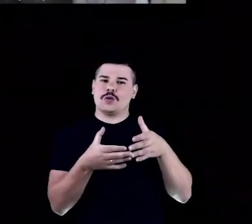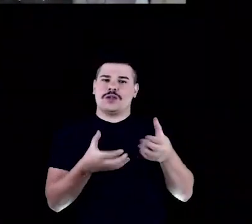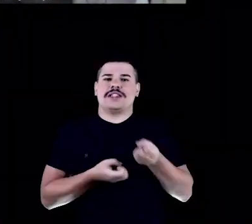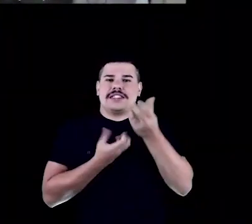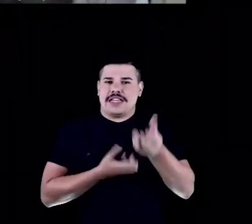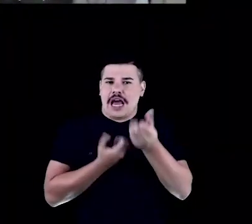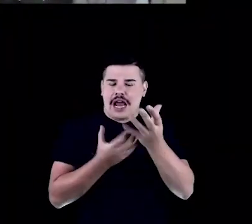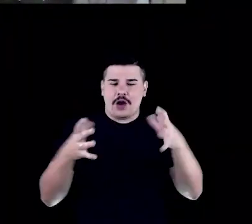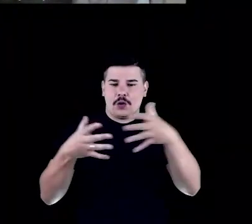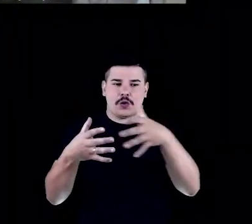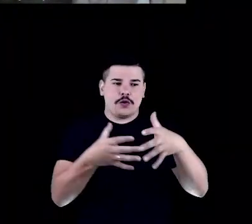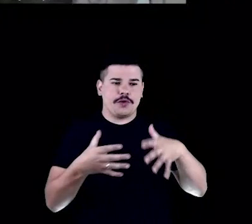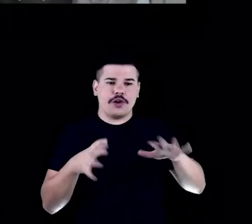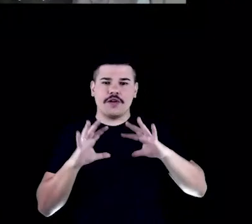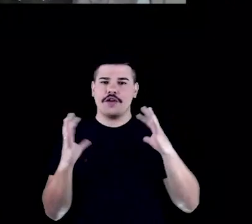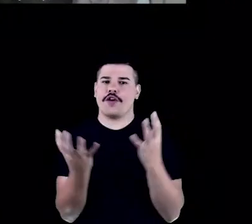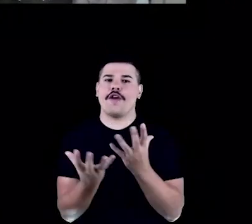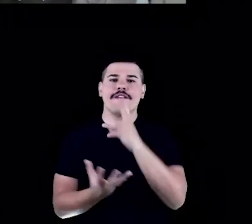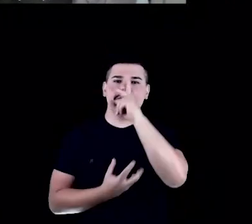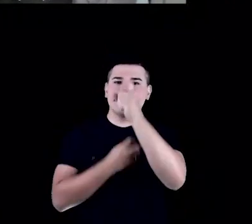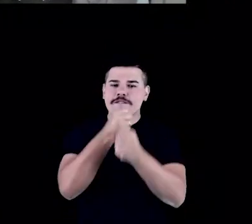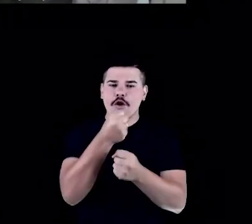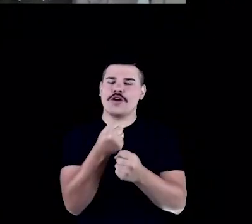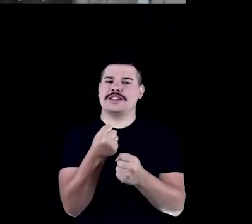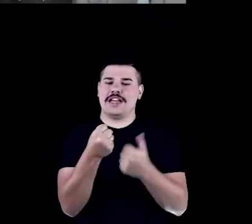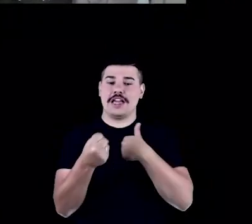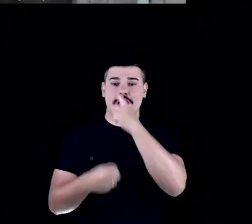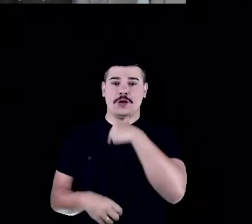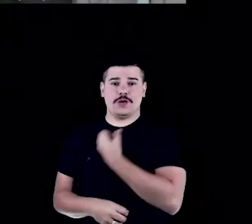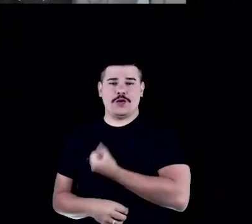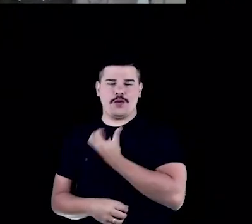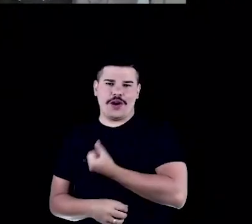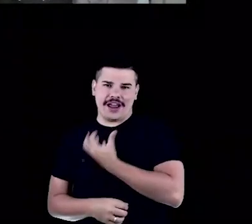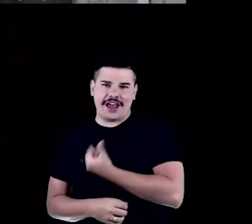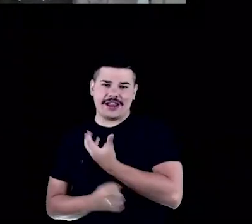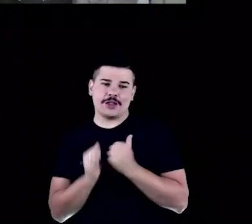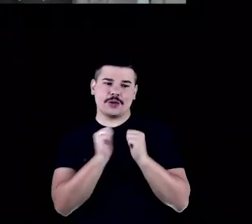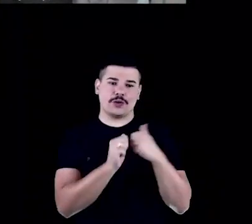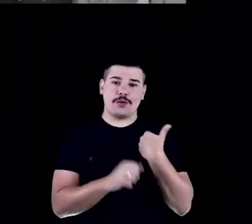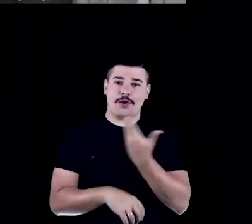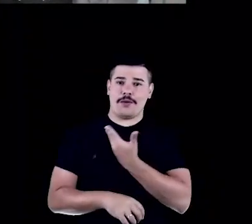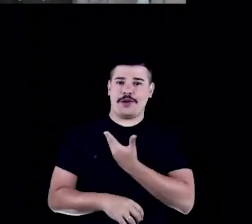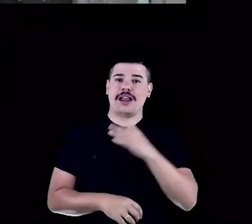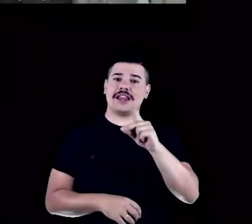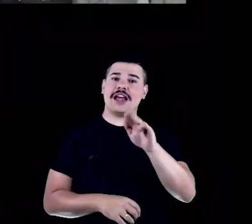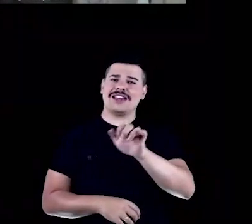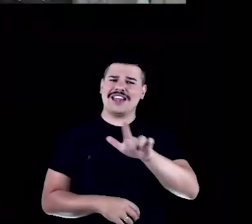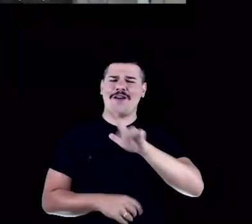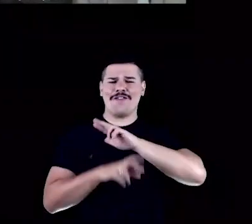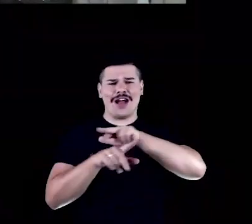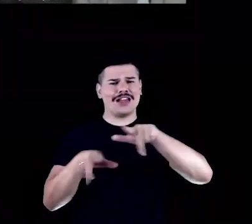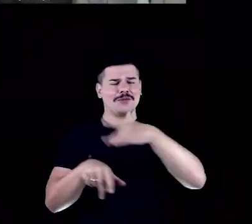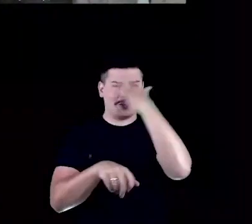um lugar de... muita formação minha, assim, de poeta, que eu admiro muito, tocado pelo poeta amigo Daniel Michonne,